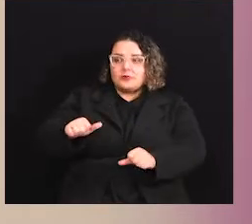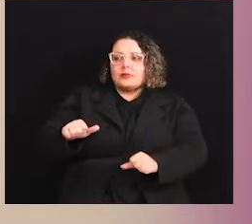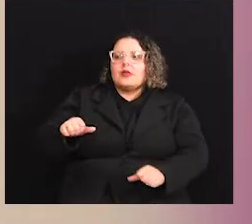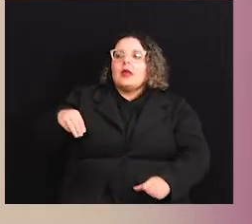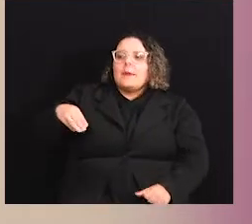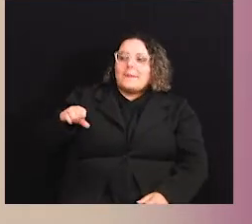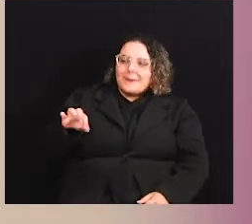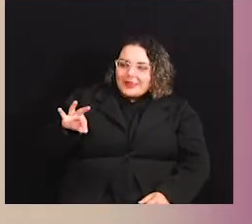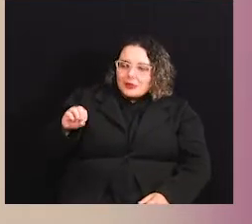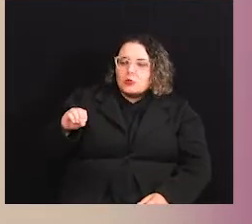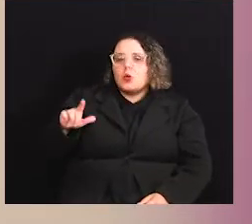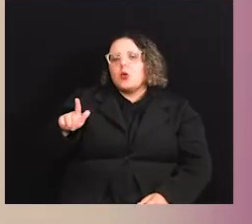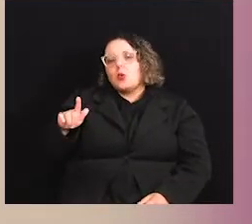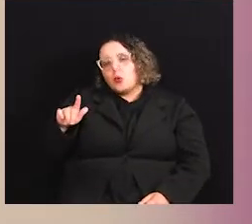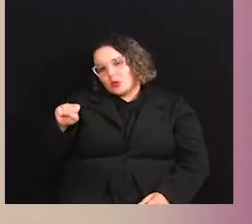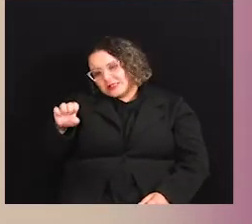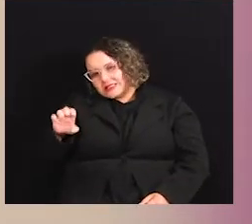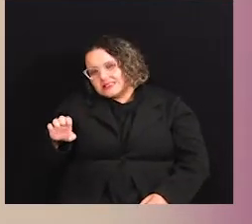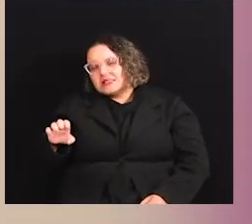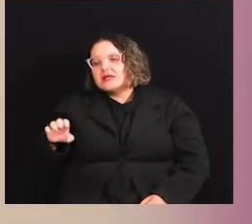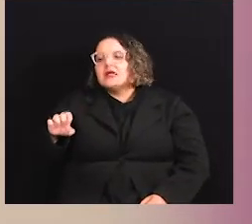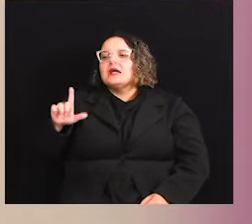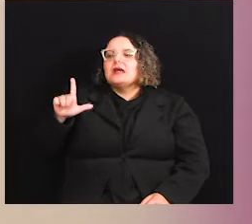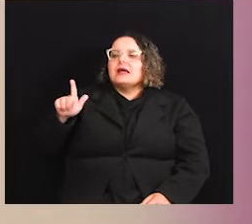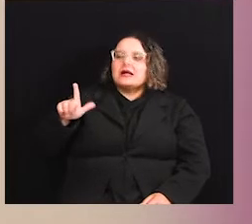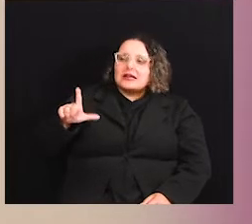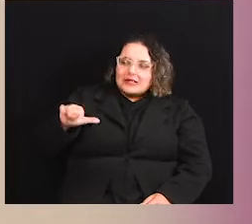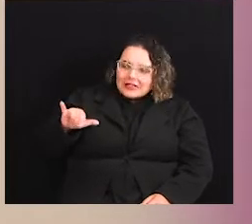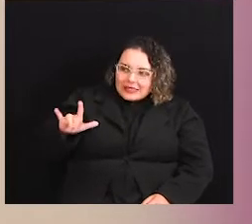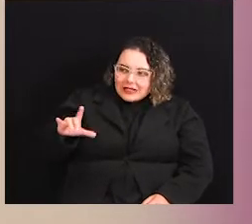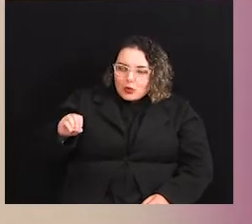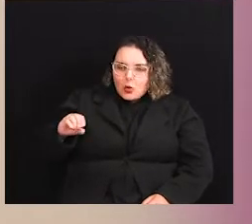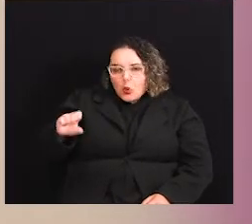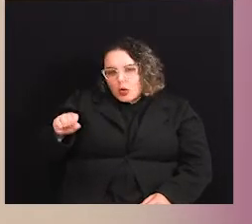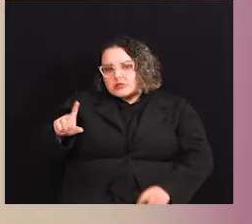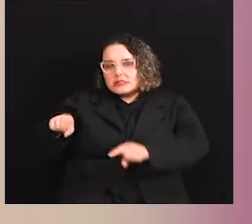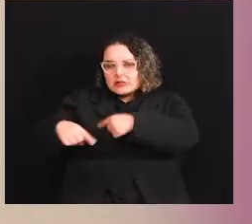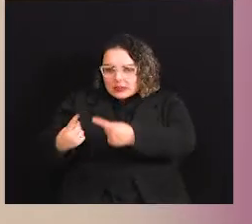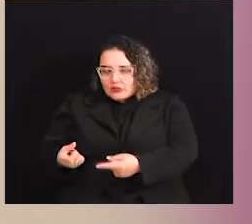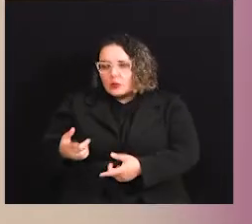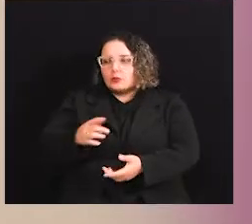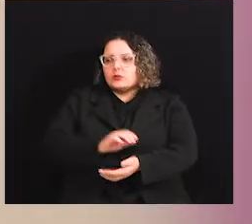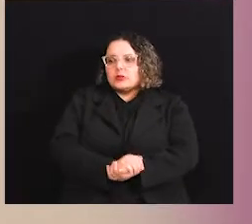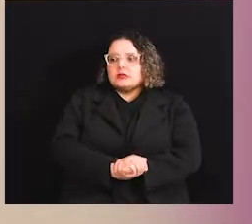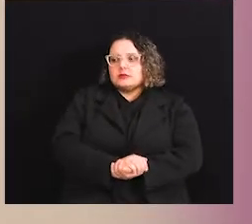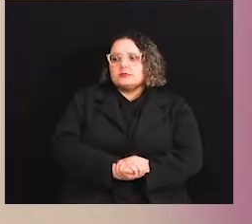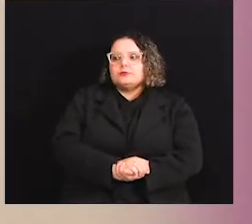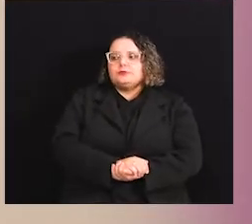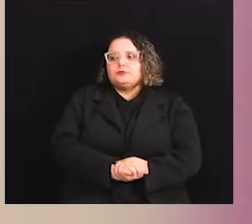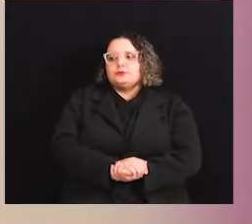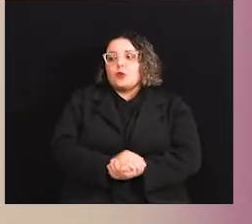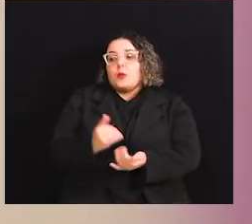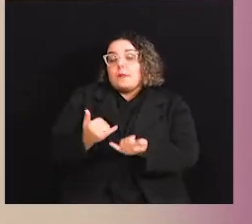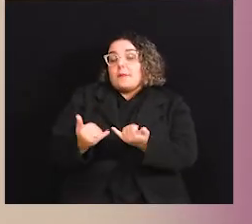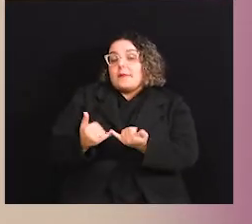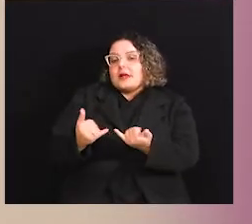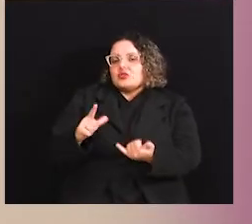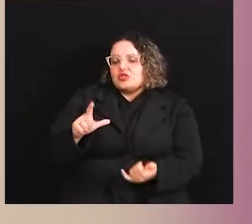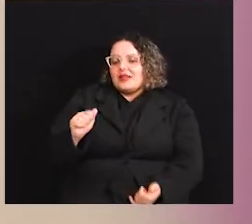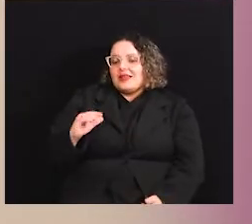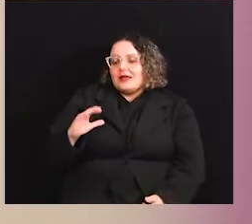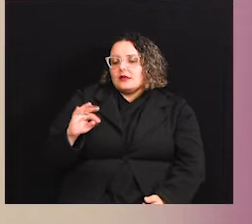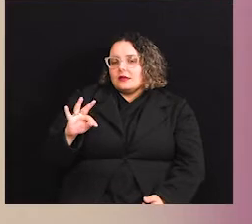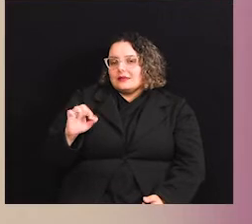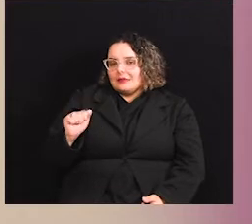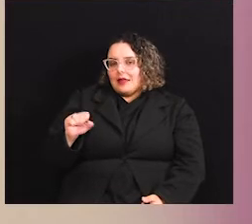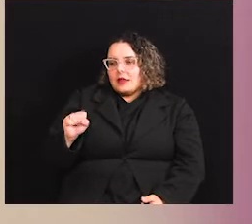glicose, né? Então, uma molécula de lactose gera 3 de glicose a partir de 2 quebras com a enzima de lactase. A